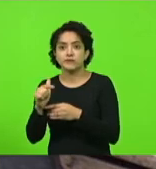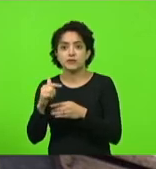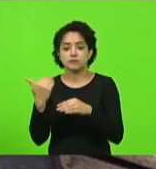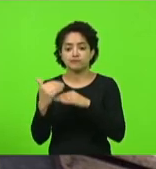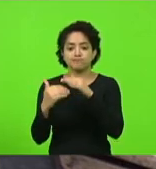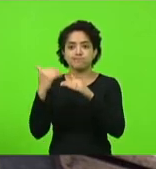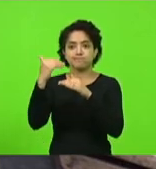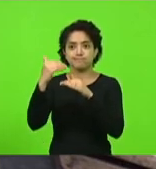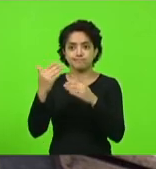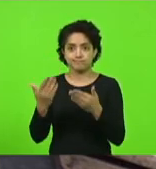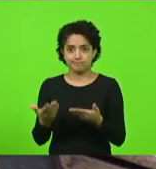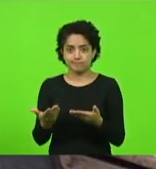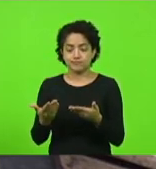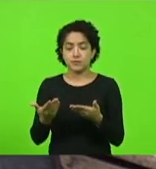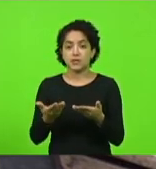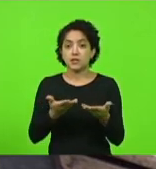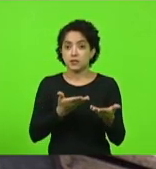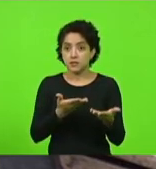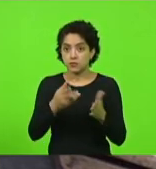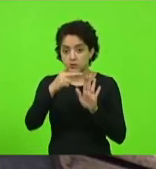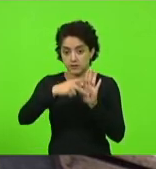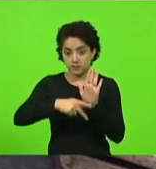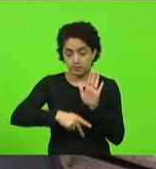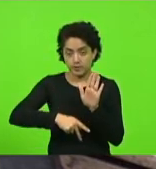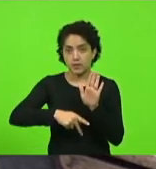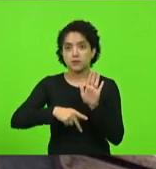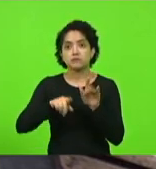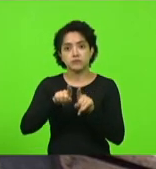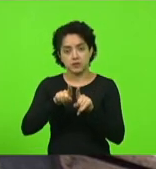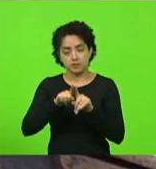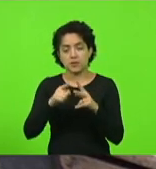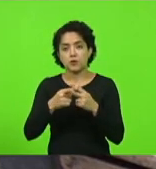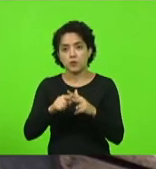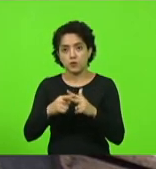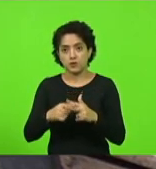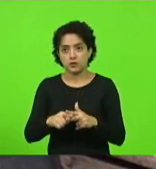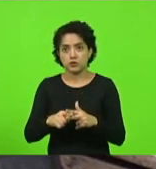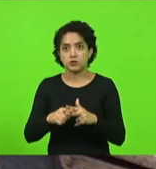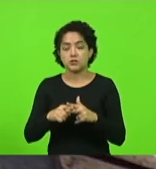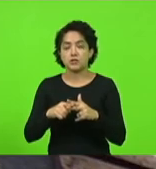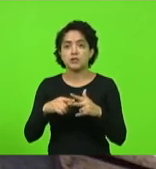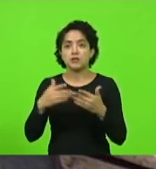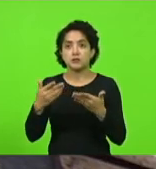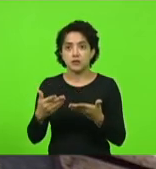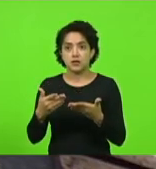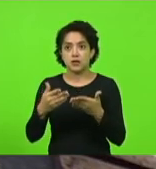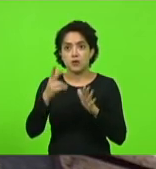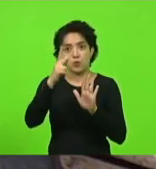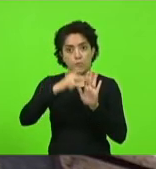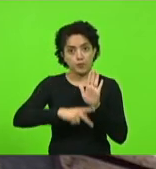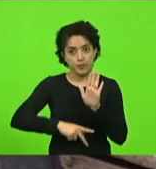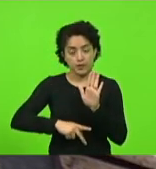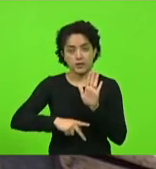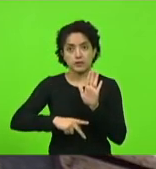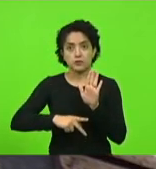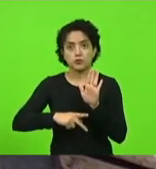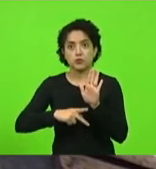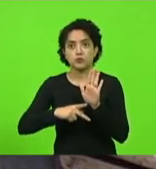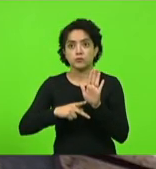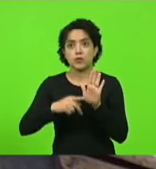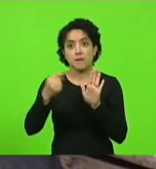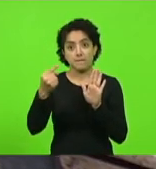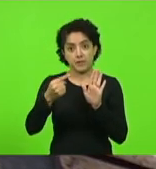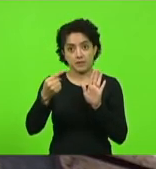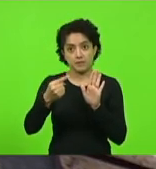Então, nesse daí, o plano de carreira de praças também corrige, assim como corrige o plano de a questão do primeiro sargento